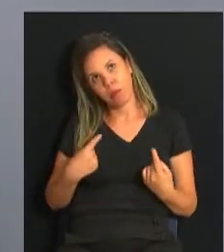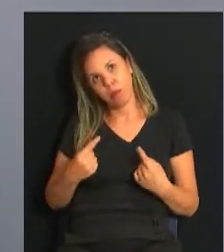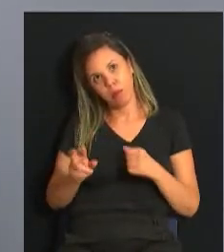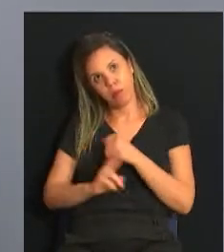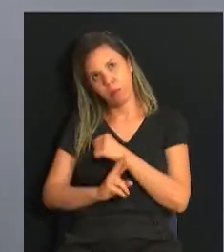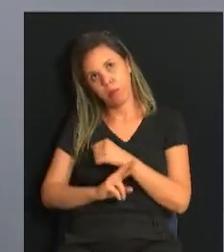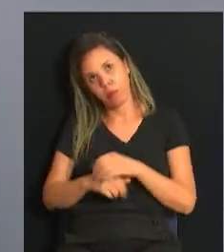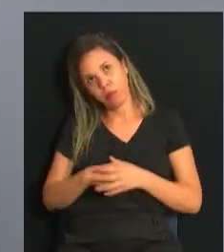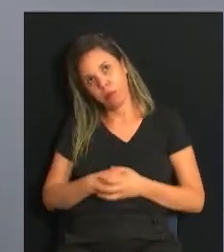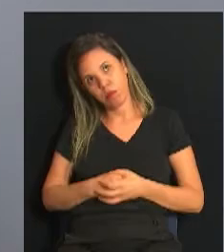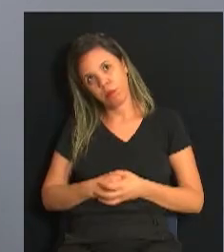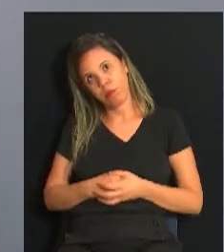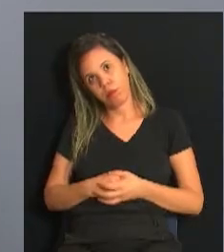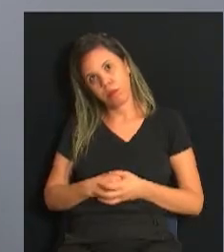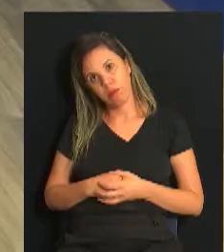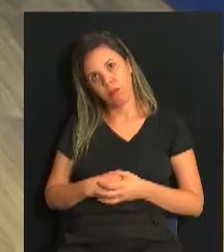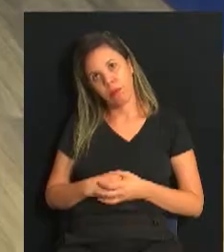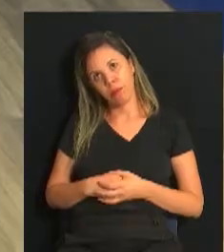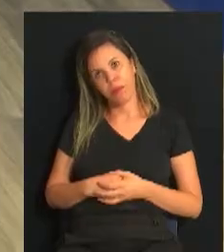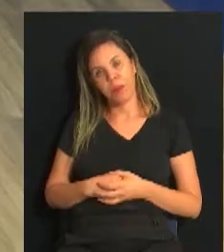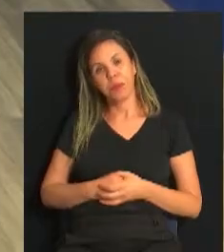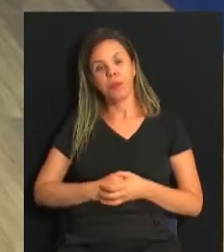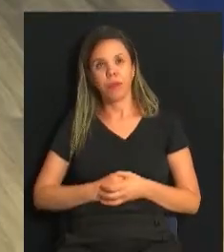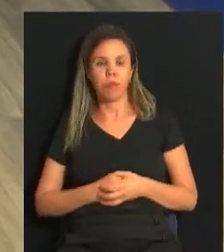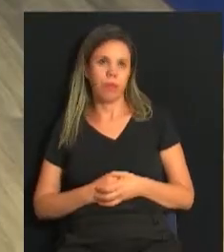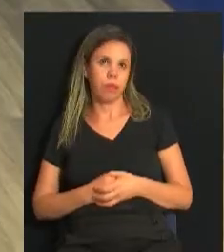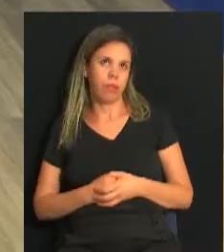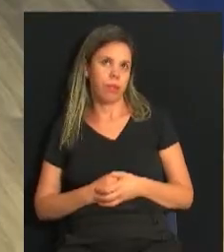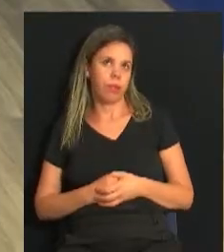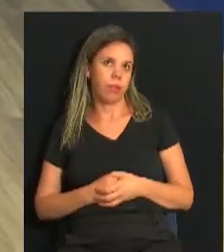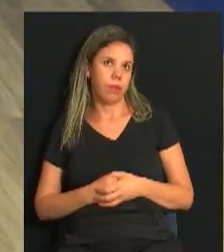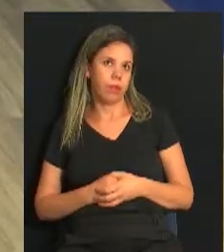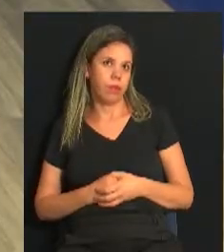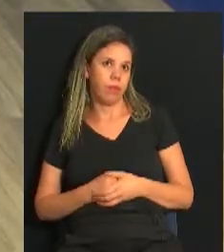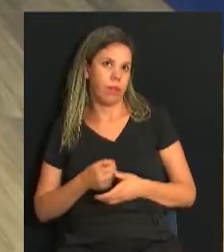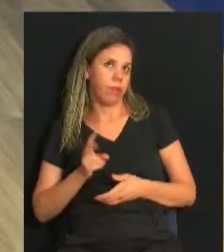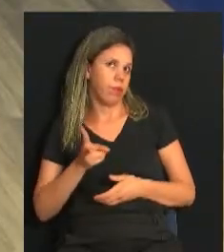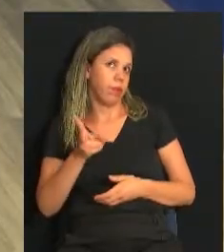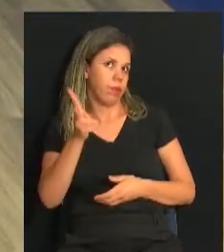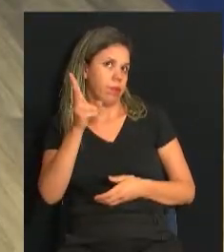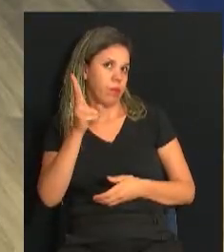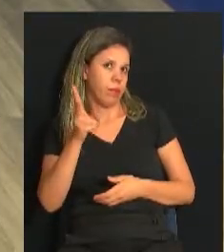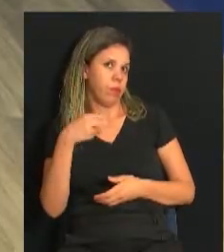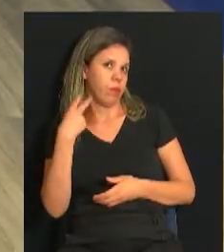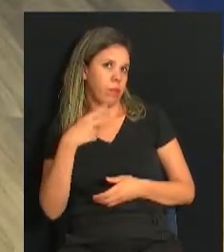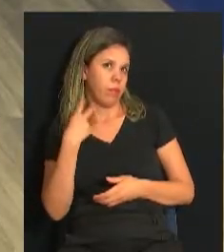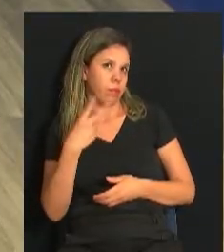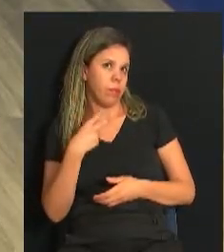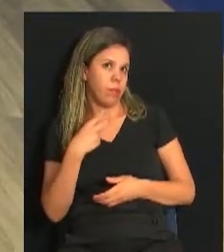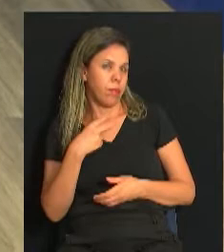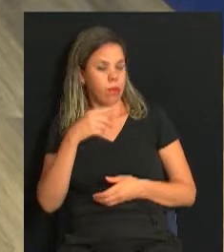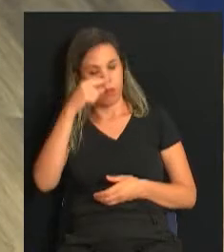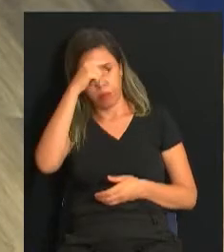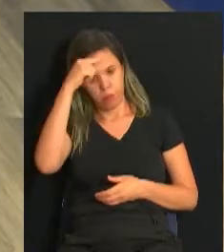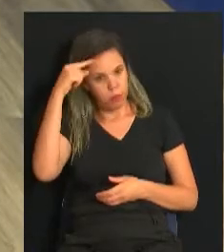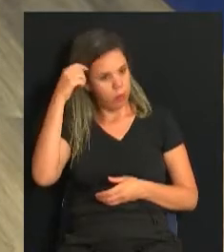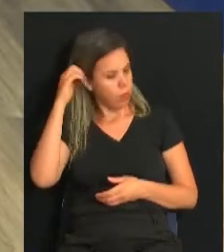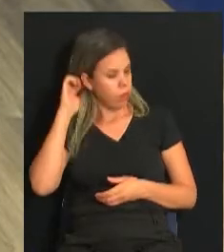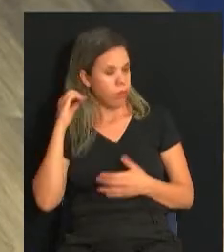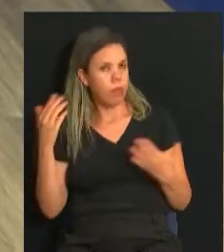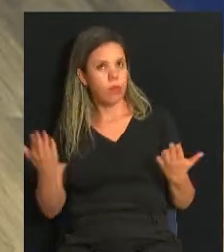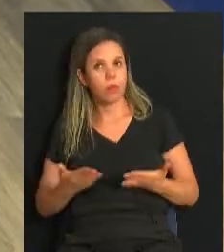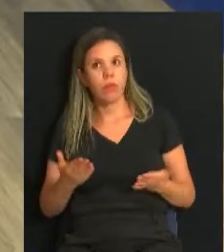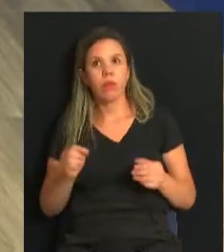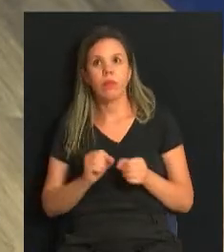Rodovia Santos Dumont o que a gente segue aqui com o vereador Otto Alejandro porque